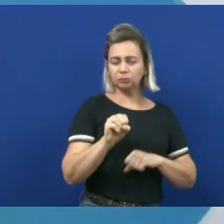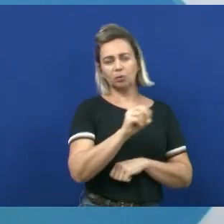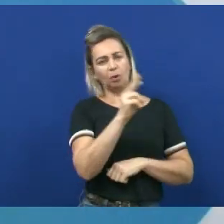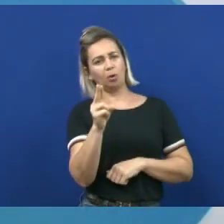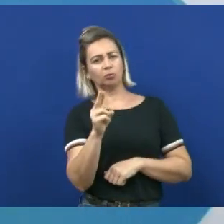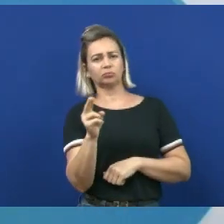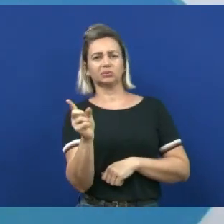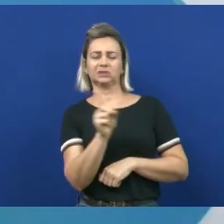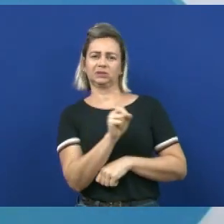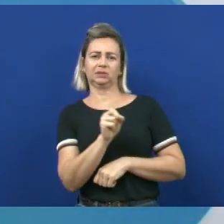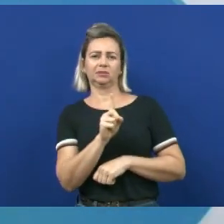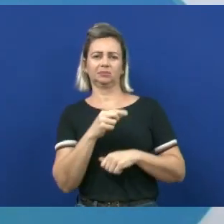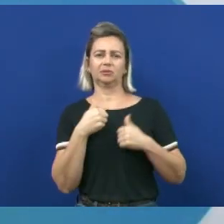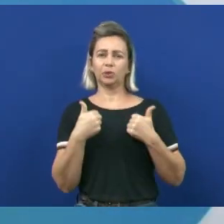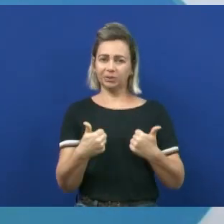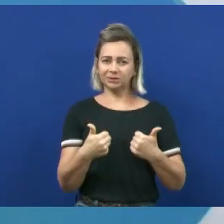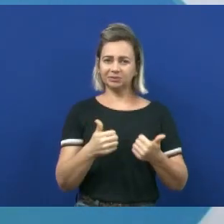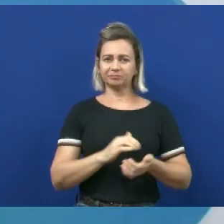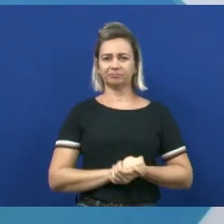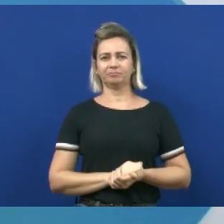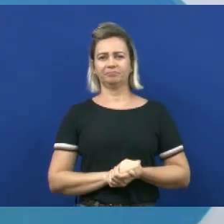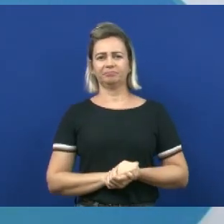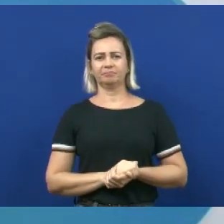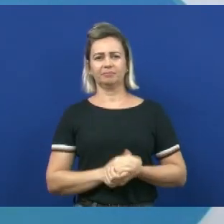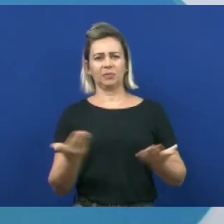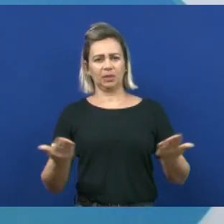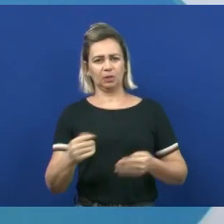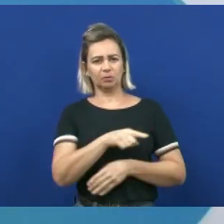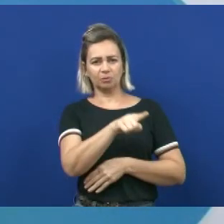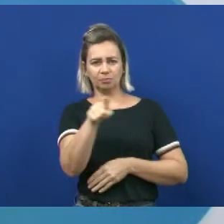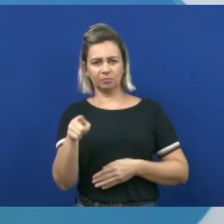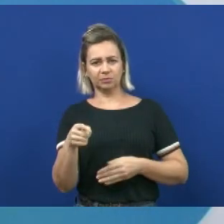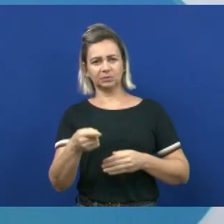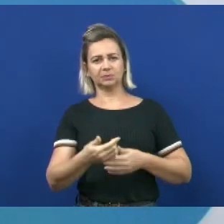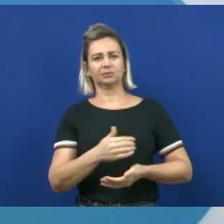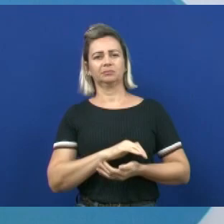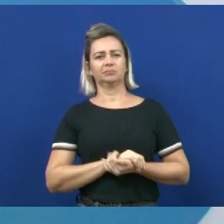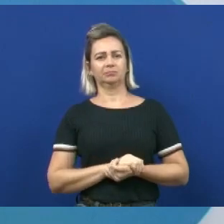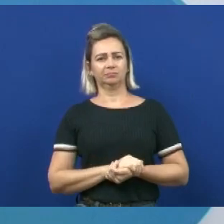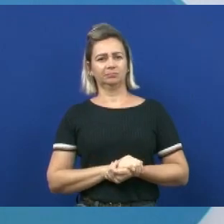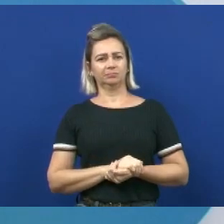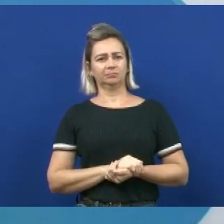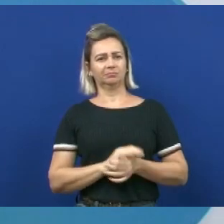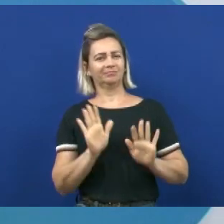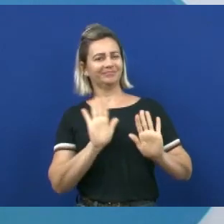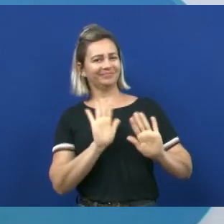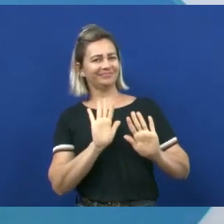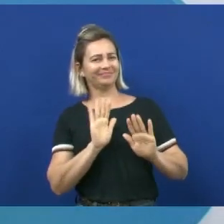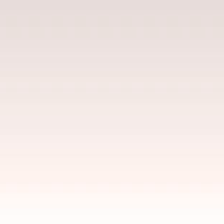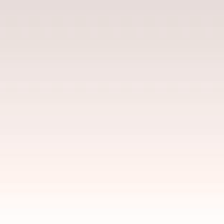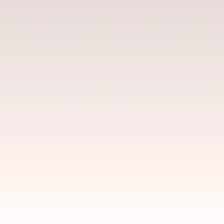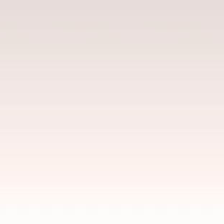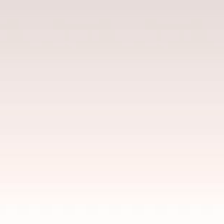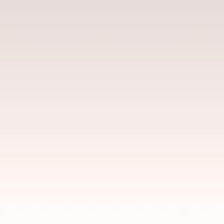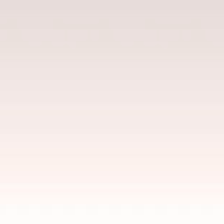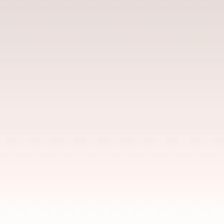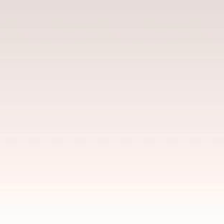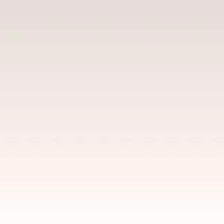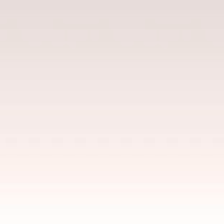Bom, foi isso, agora é com você, tá? Manda ver aí e até a próxima aula. Valeu!